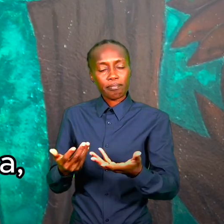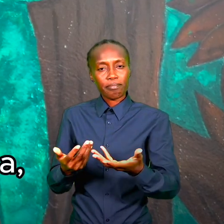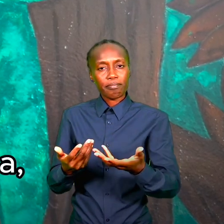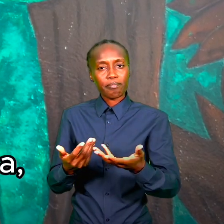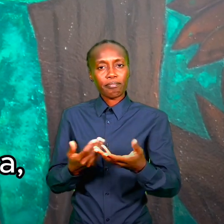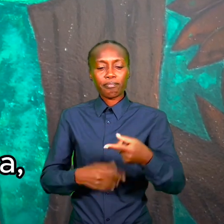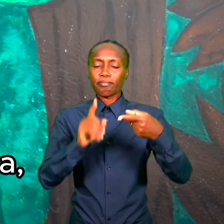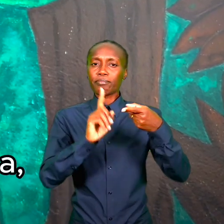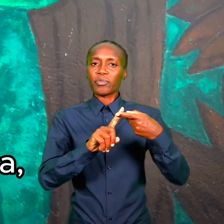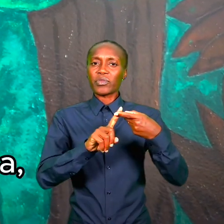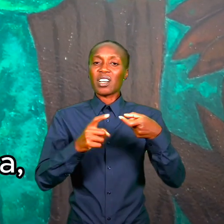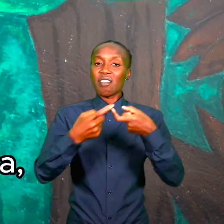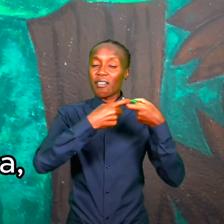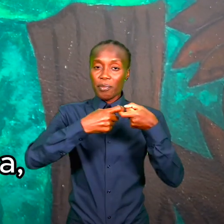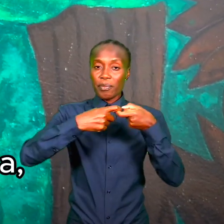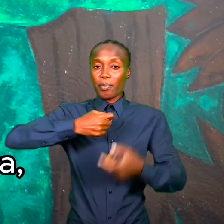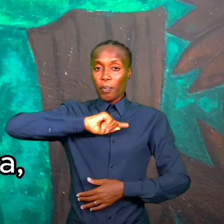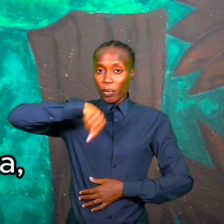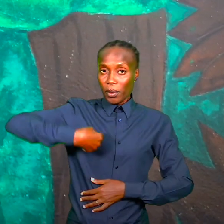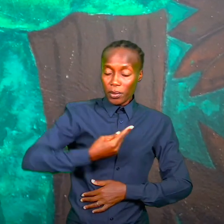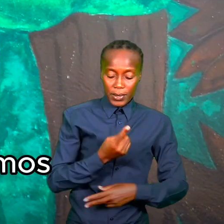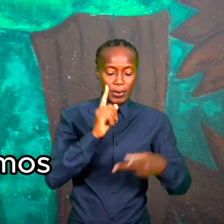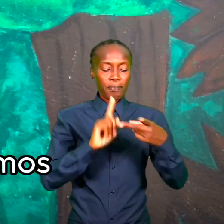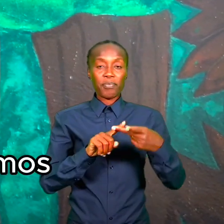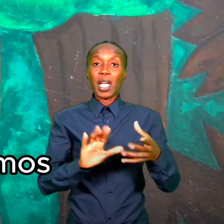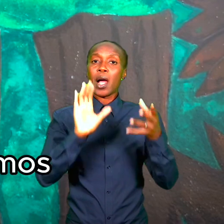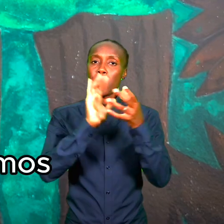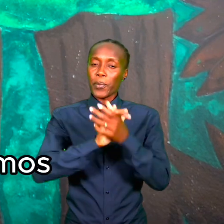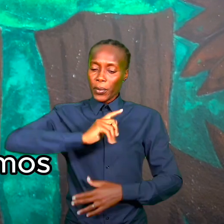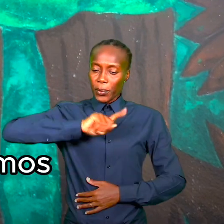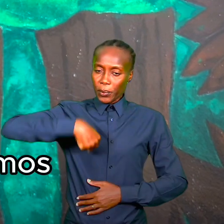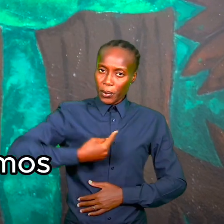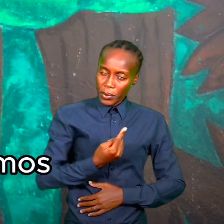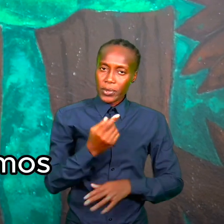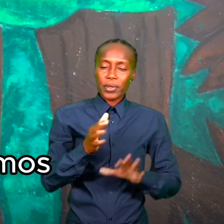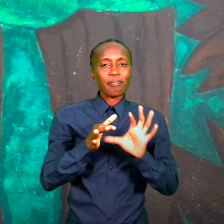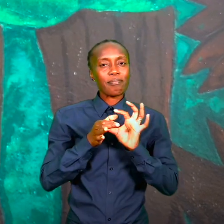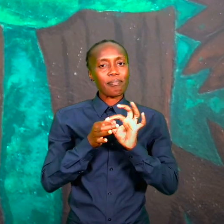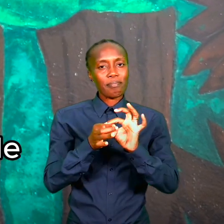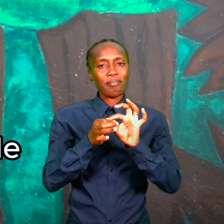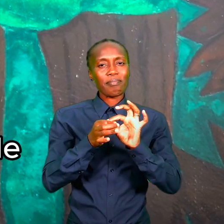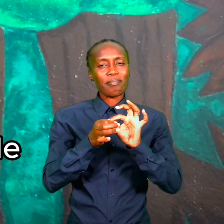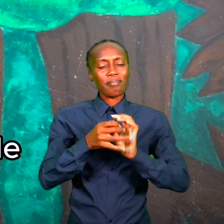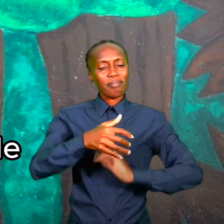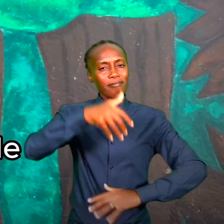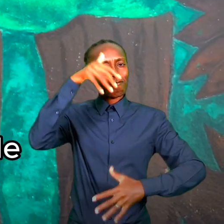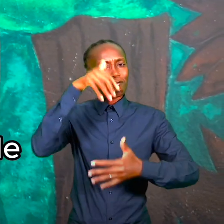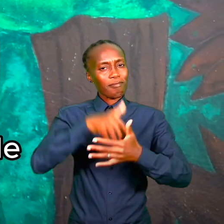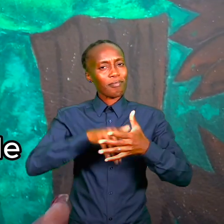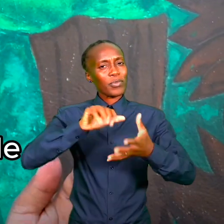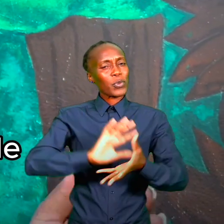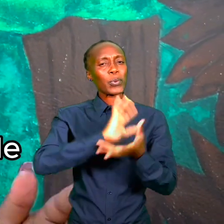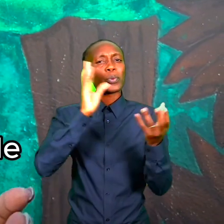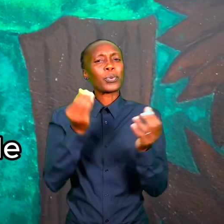suporte, eu diria que é a nossa família, os nossos amigos bem próximos, que sabem